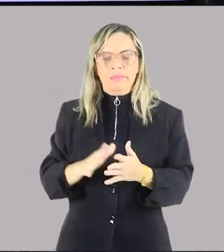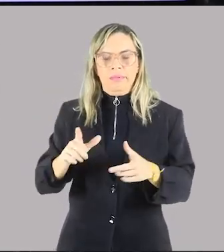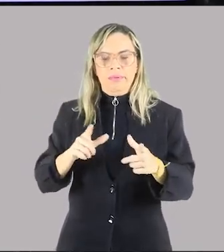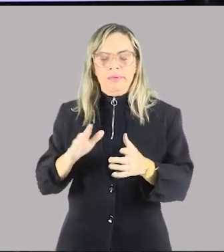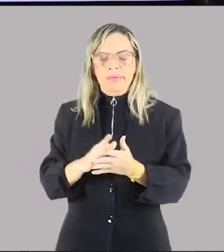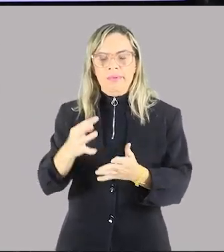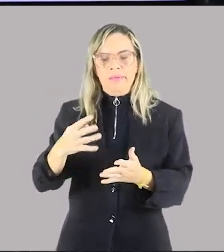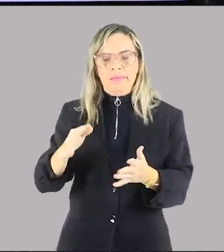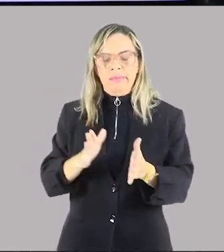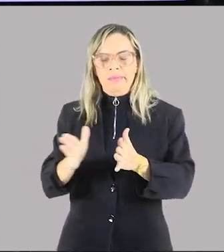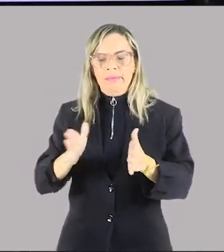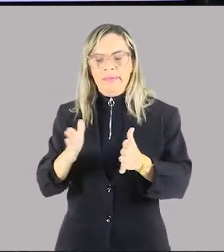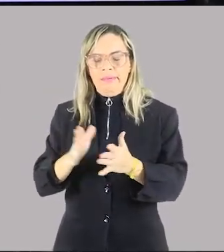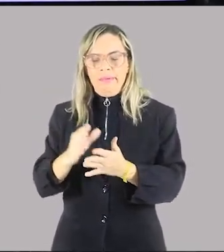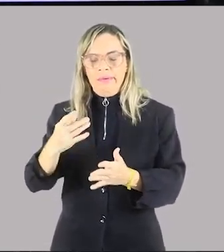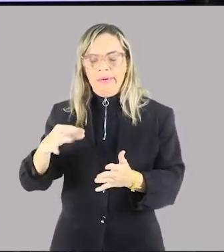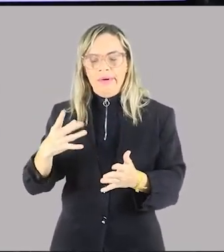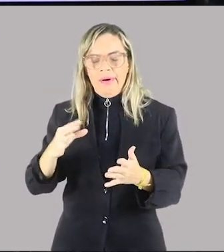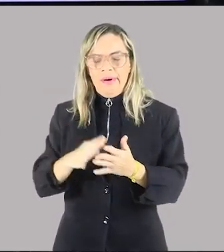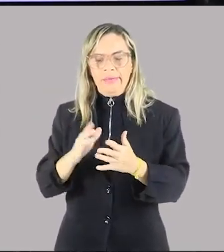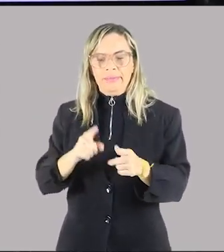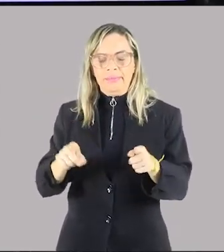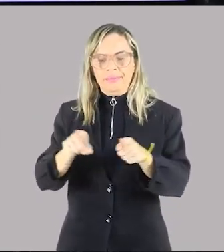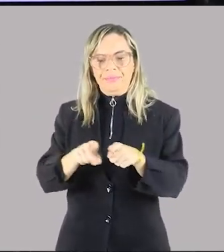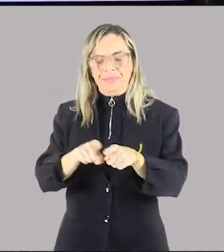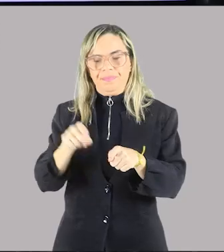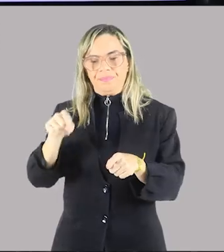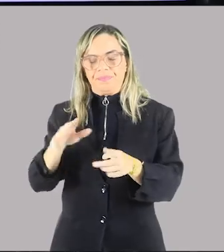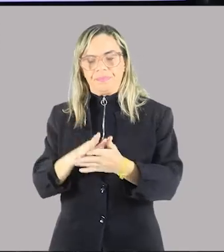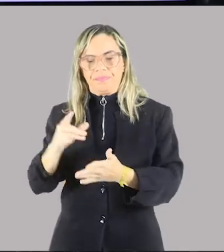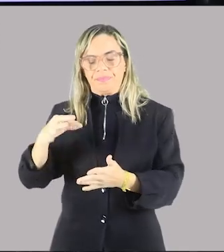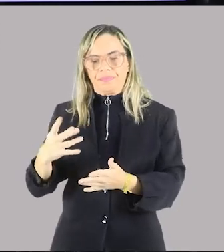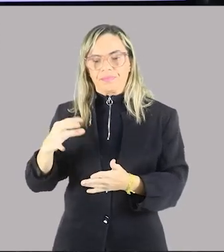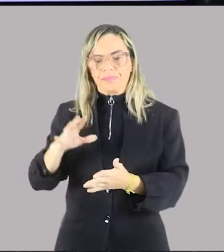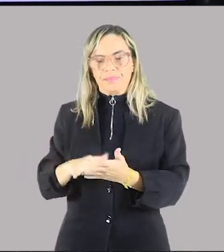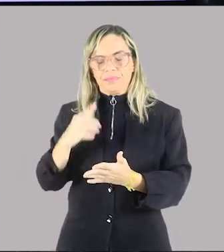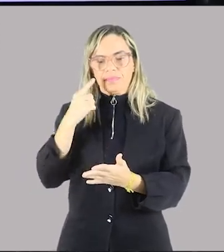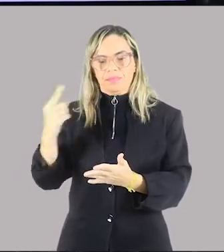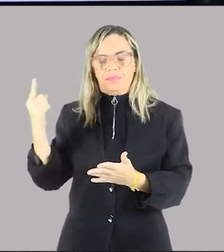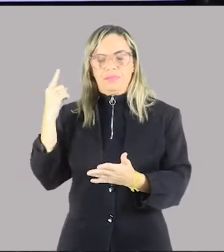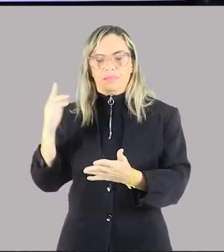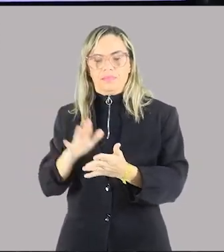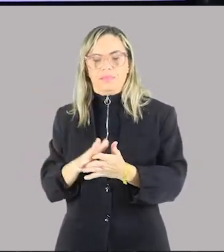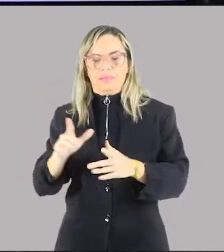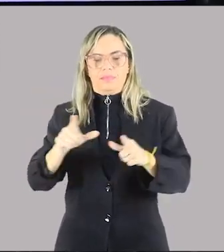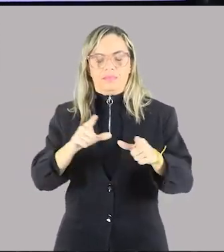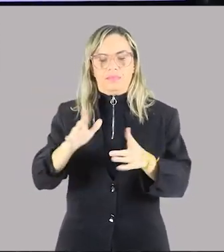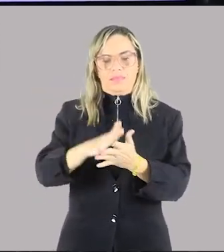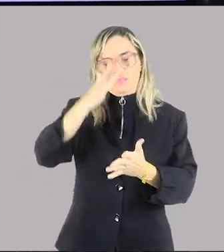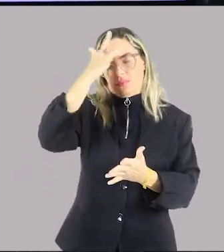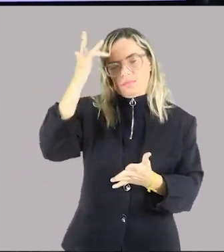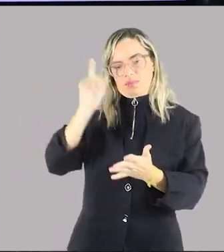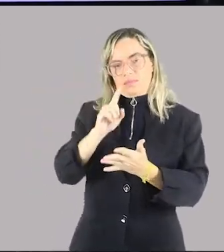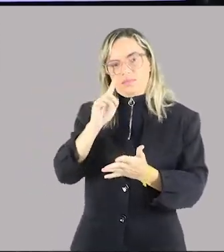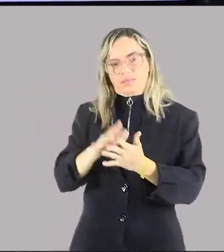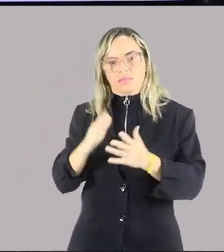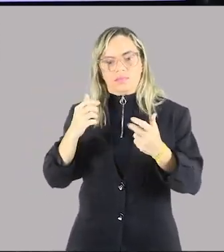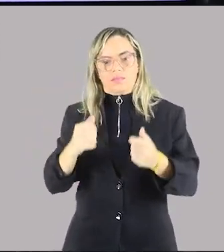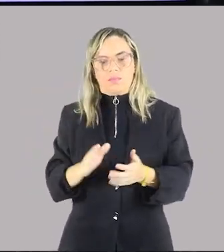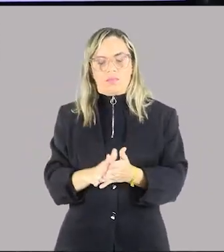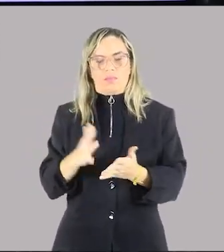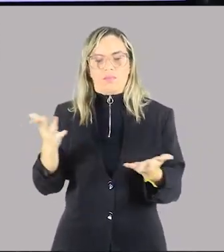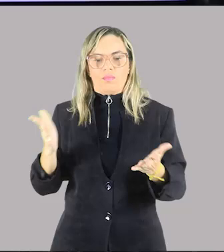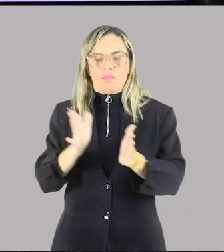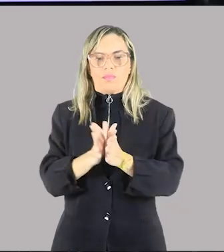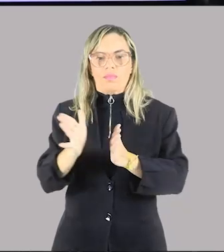estatais seletistas e servidores estatais estatutários. Perfeito? Então, os empregados públicos não estão atendendo necessidade